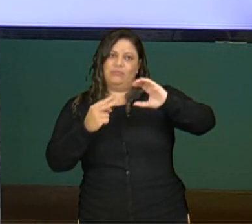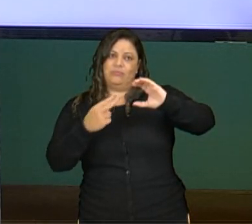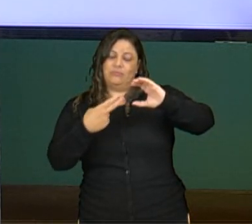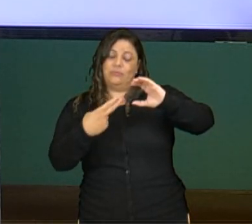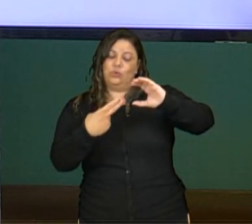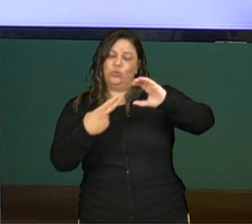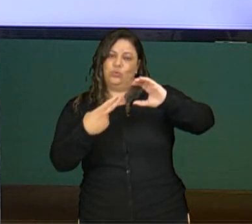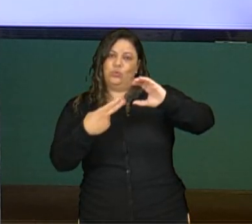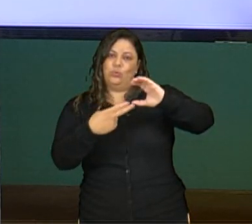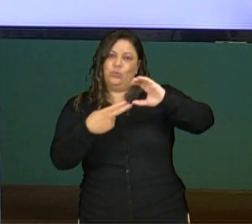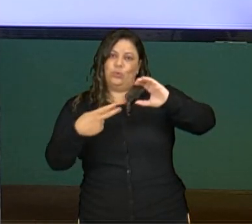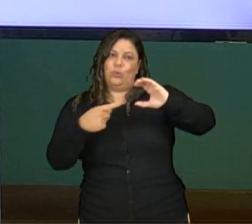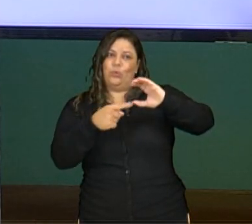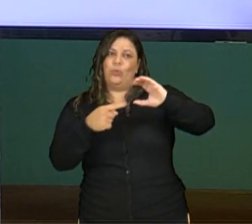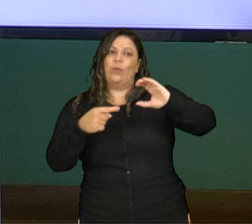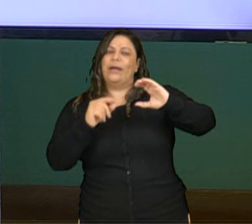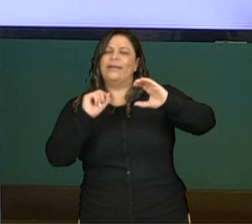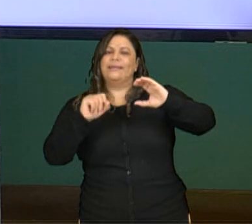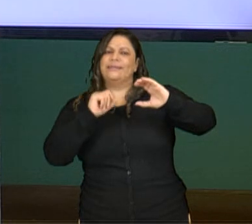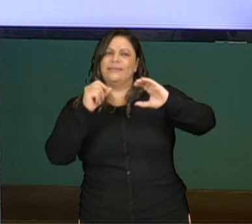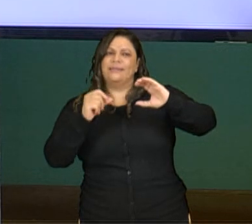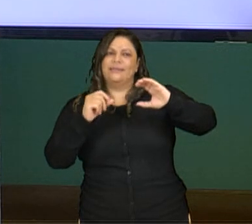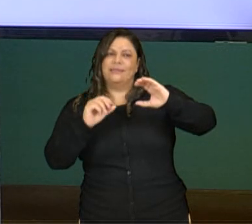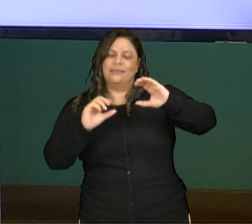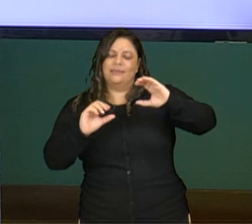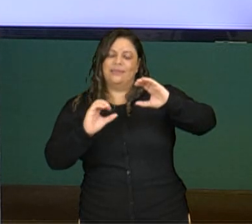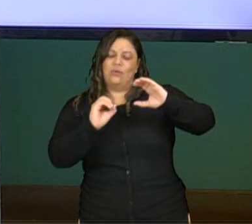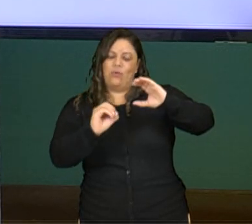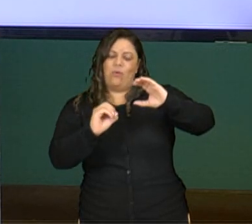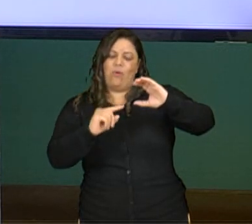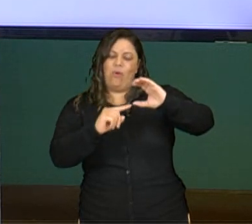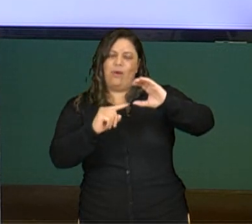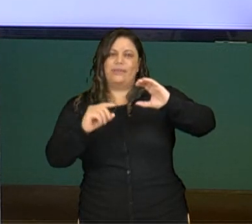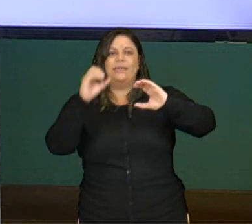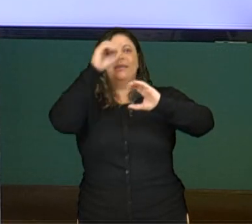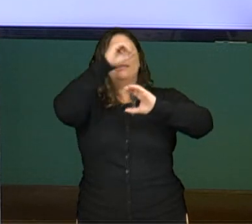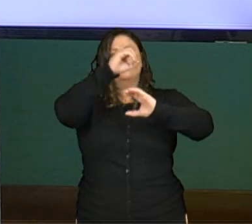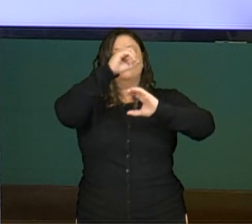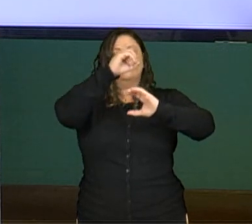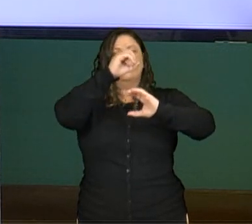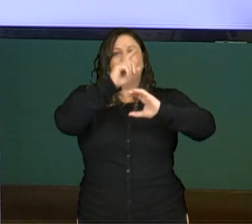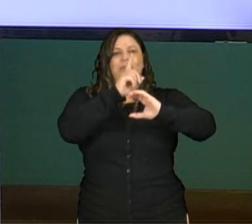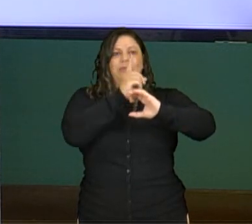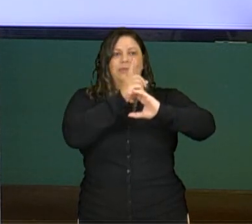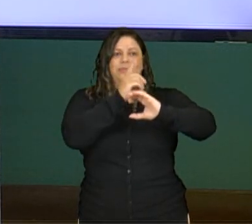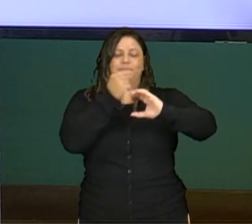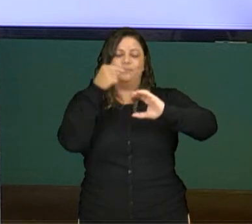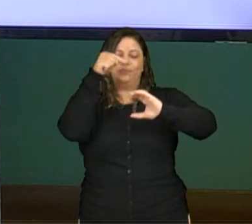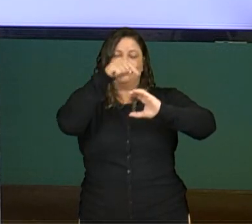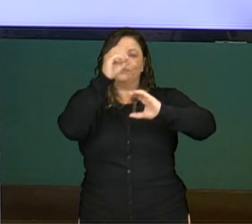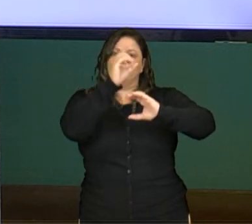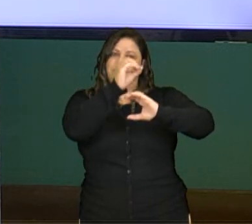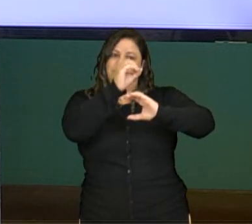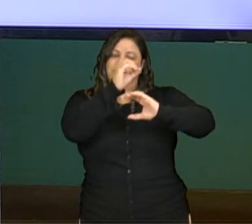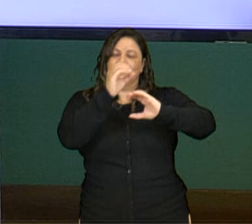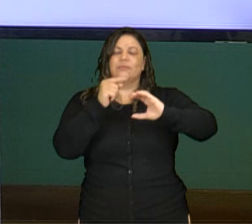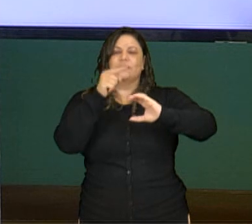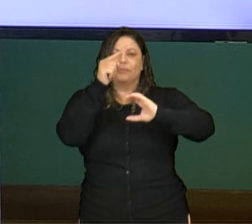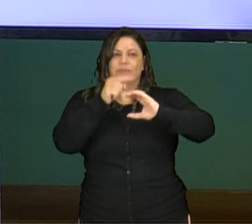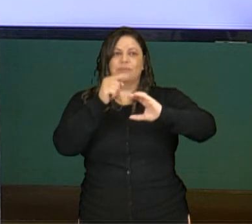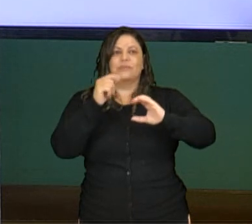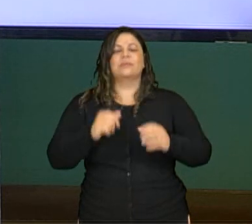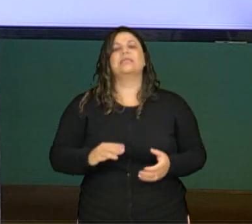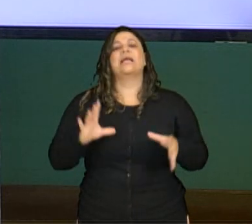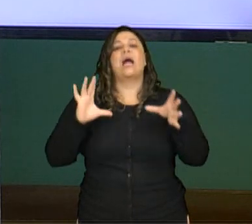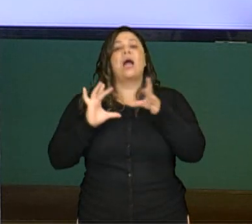ligações químicas para se estabilizar. Então ele já tinha uma ligação química com hidrogênio, outra ligação química com